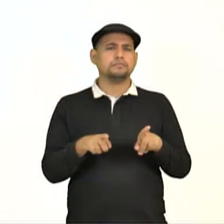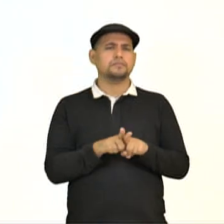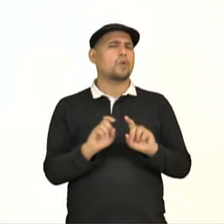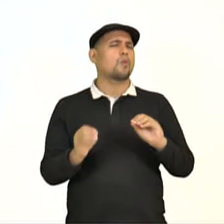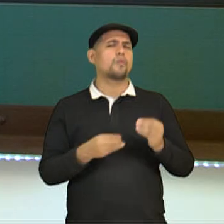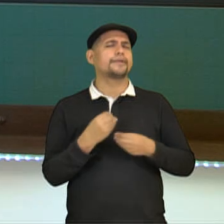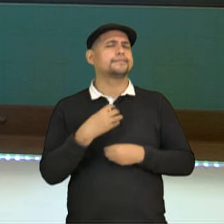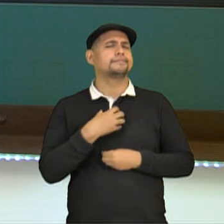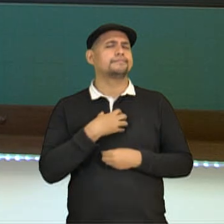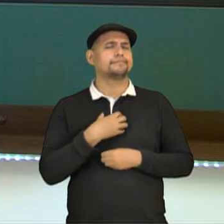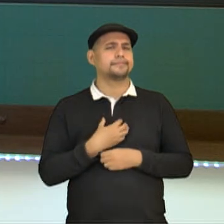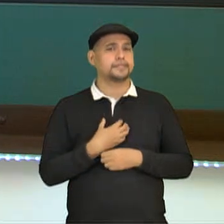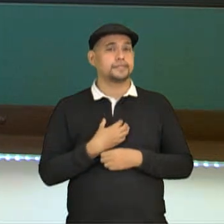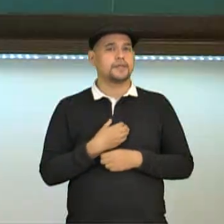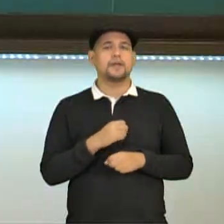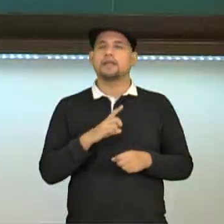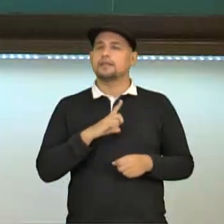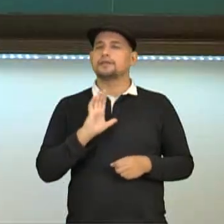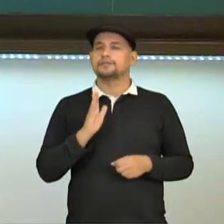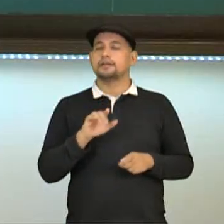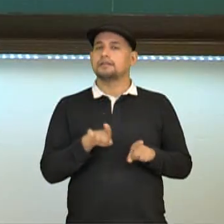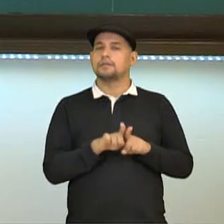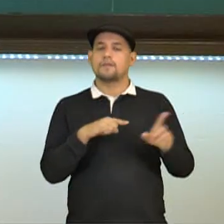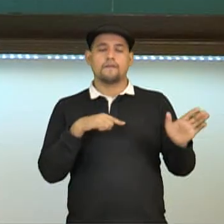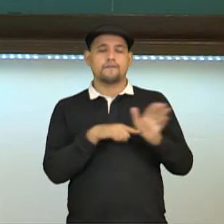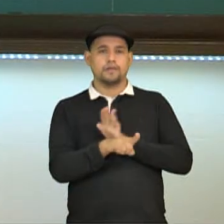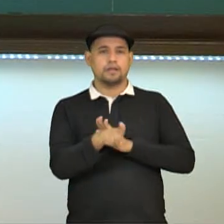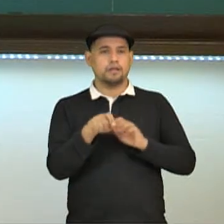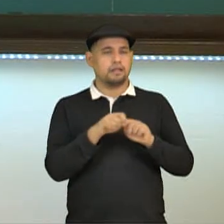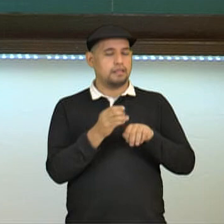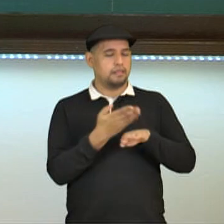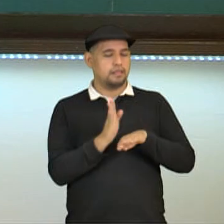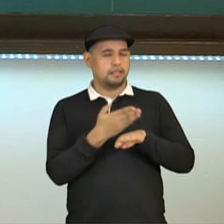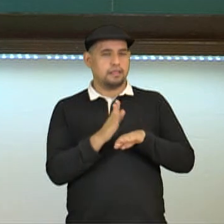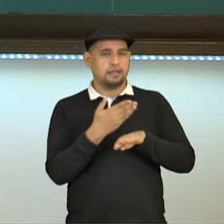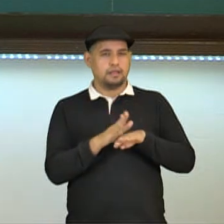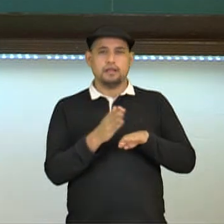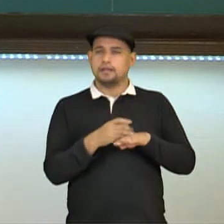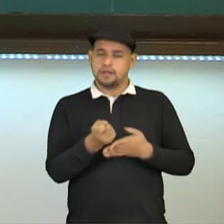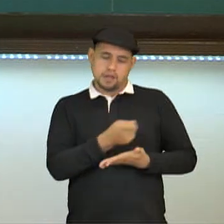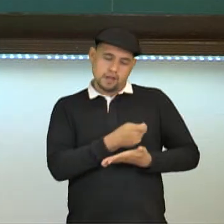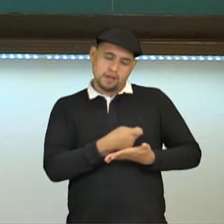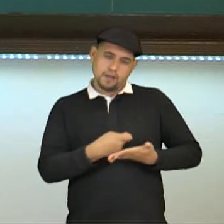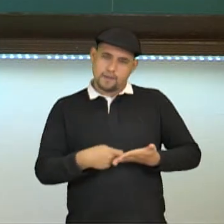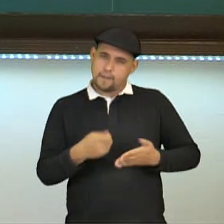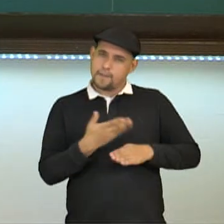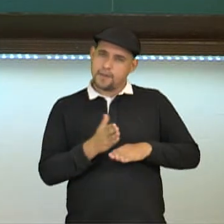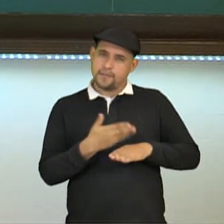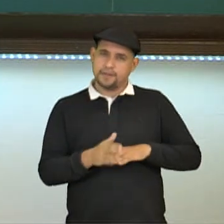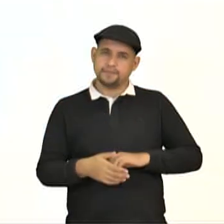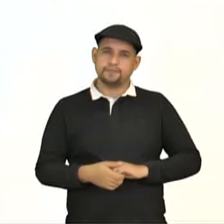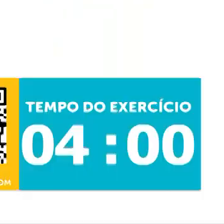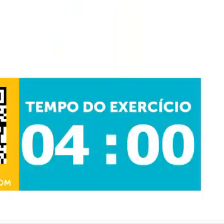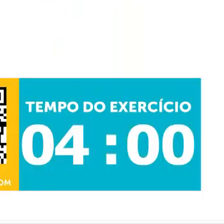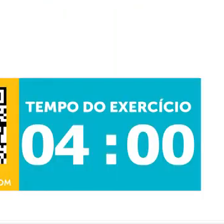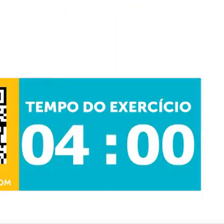situação é essa? Então temos aqui mais uma pergunta para vocês treinarem a proficiência na língua escrita.